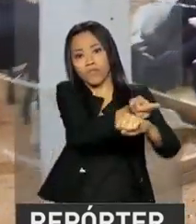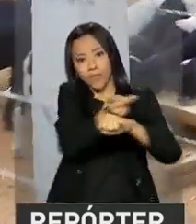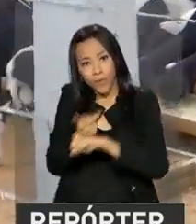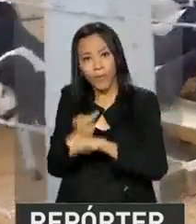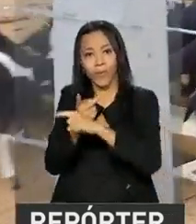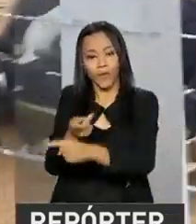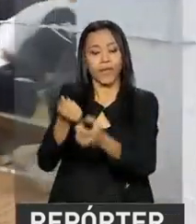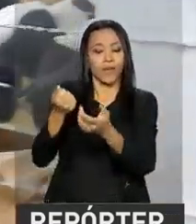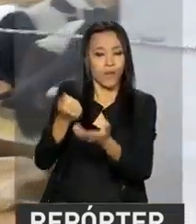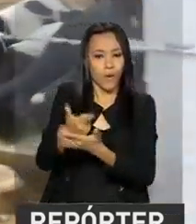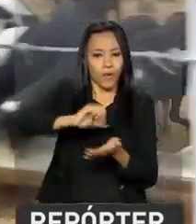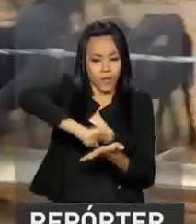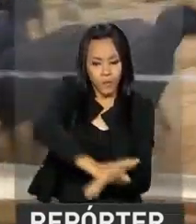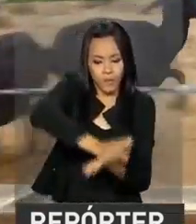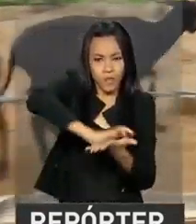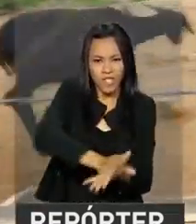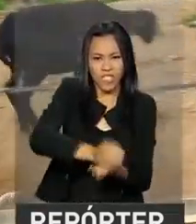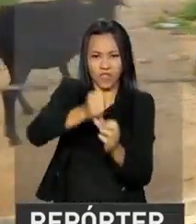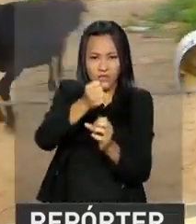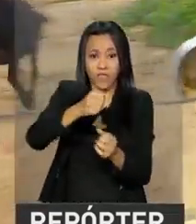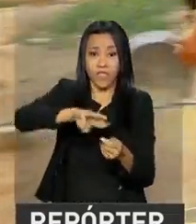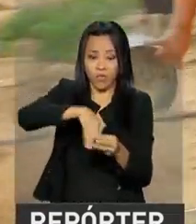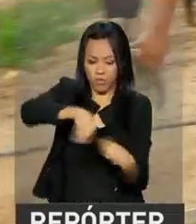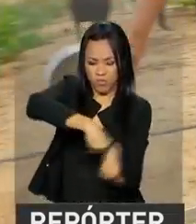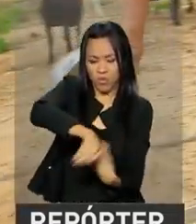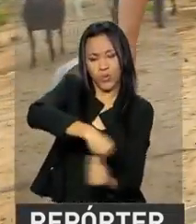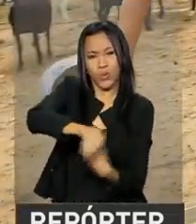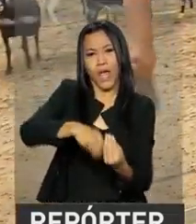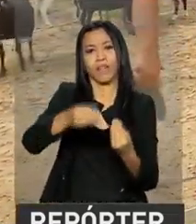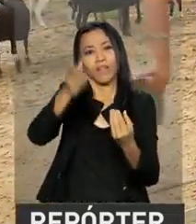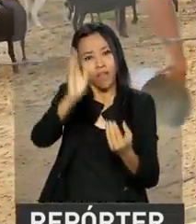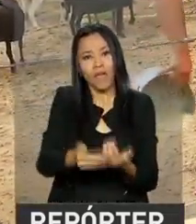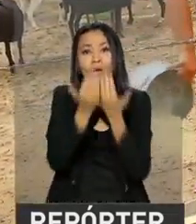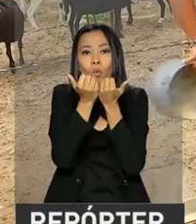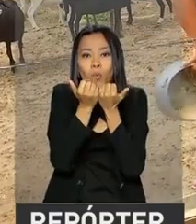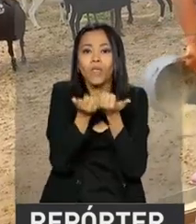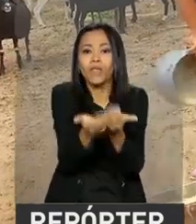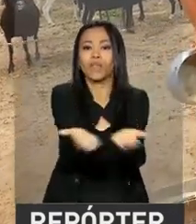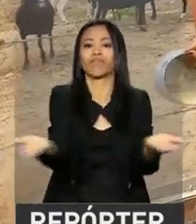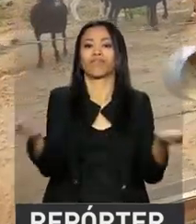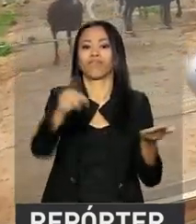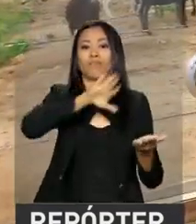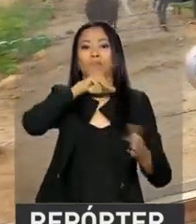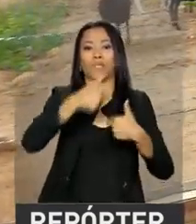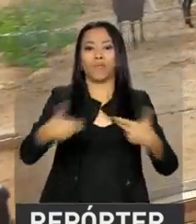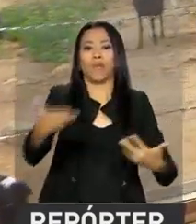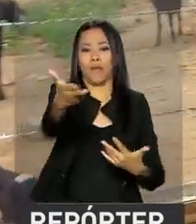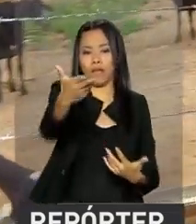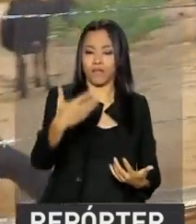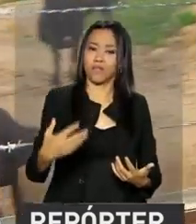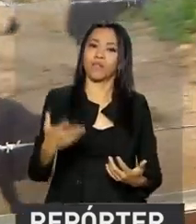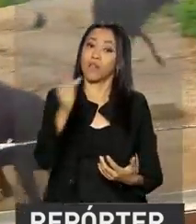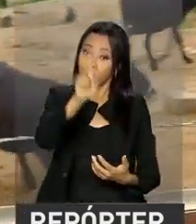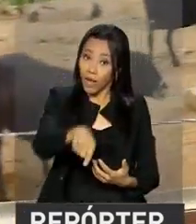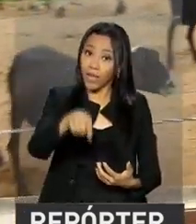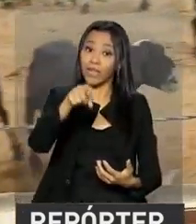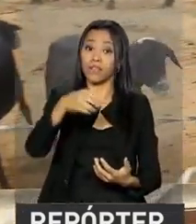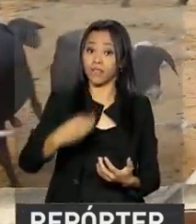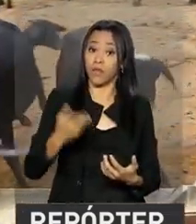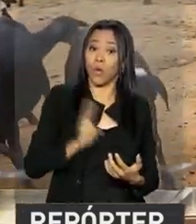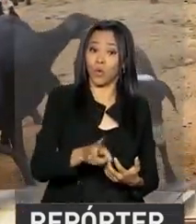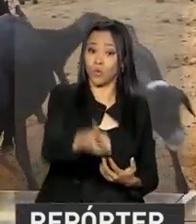o grão é triturado, misturado a outros insumos e vira ração para os animais, ajudando a garantir a produção de